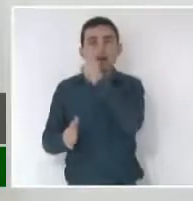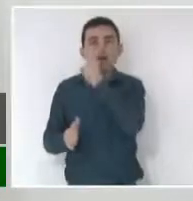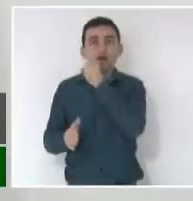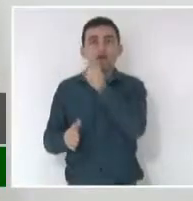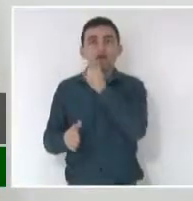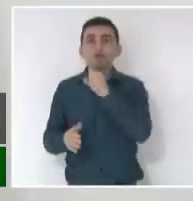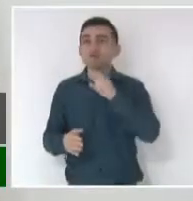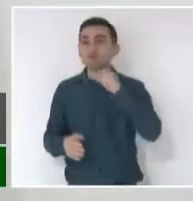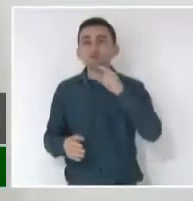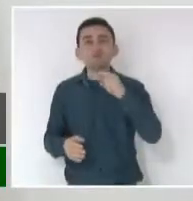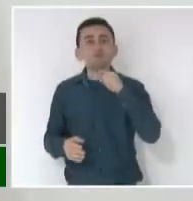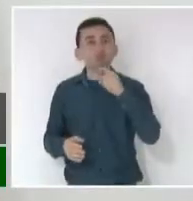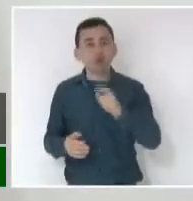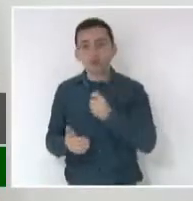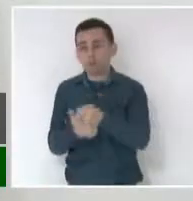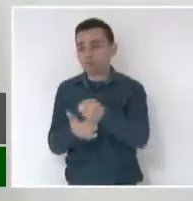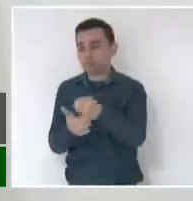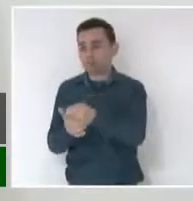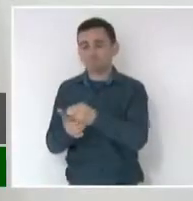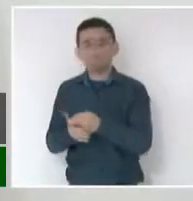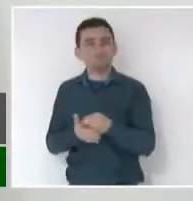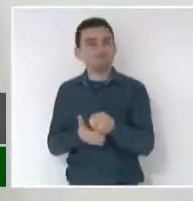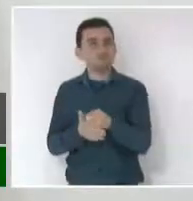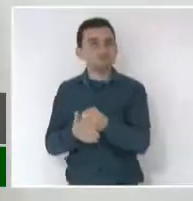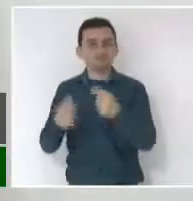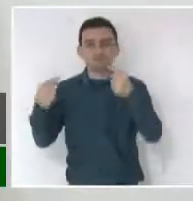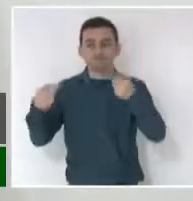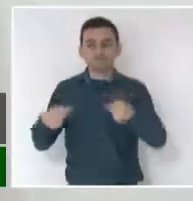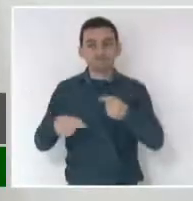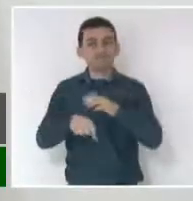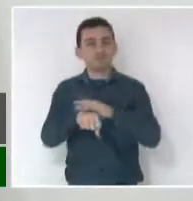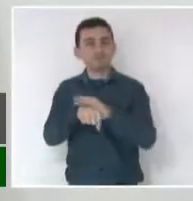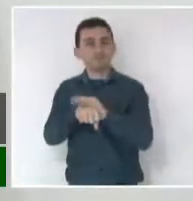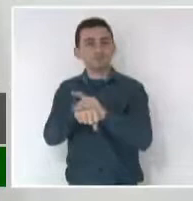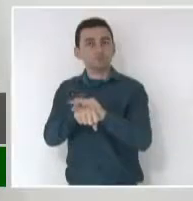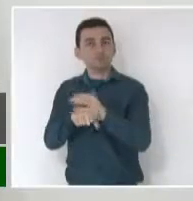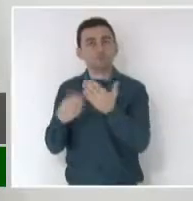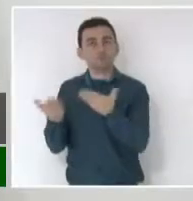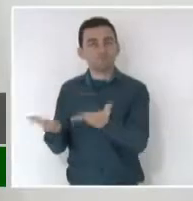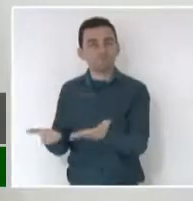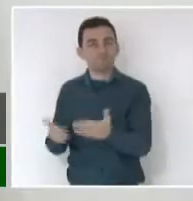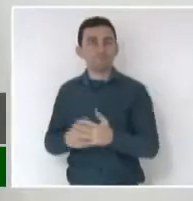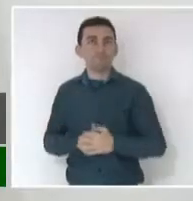será suficiente para o enfrentamento da doença que aí está.